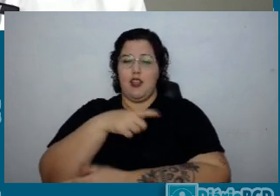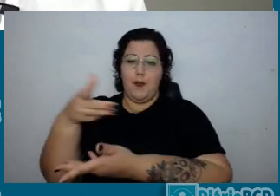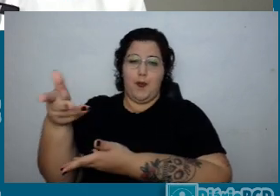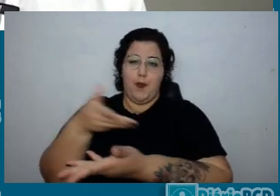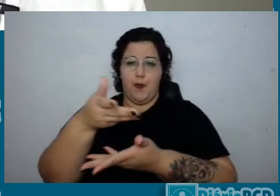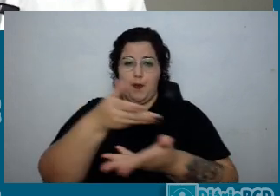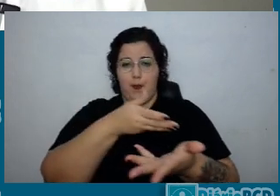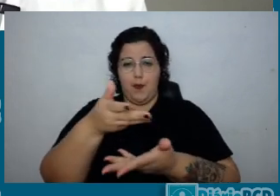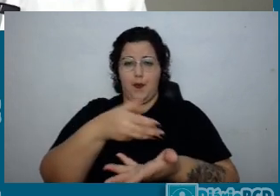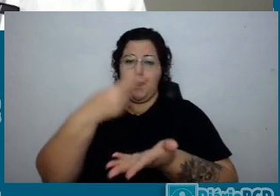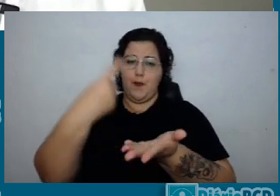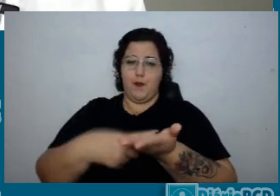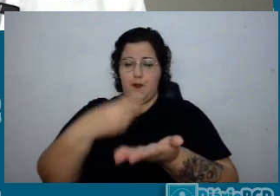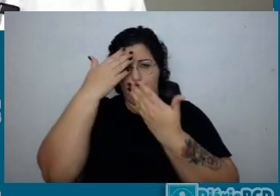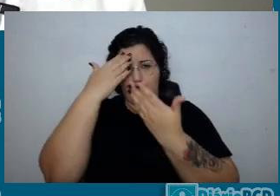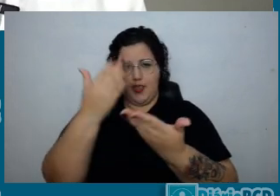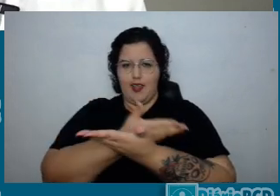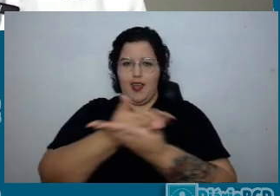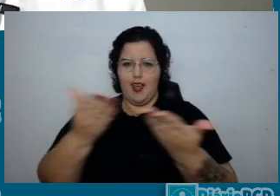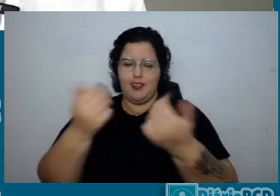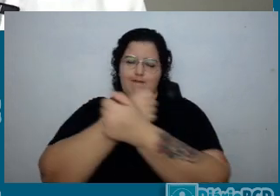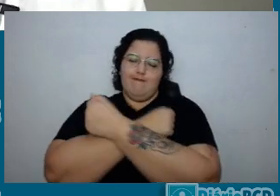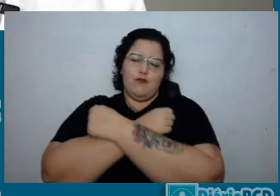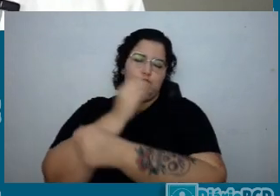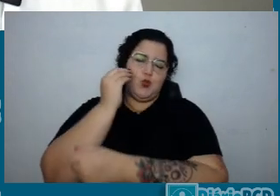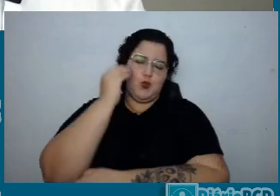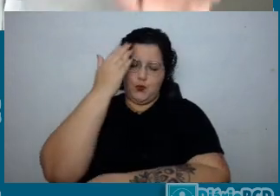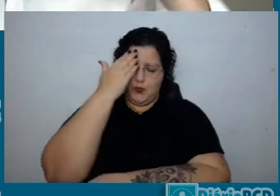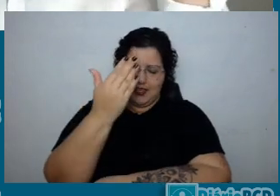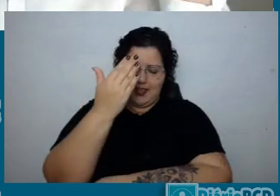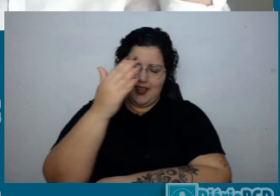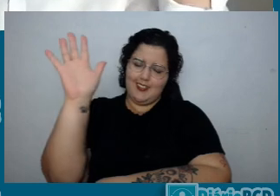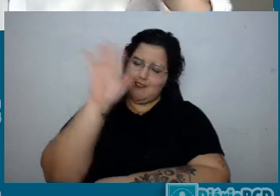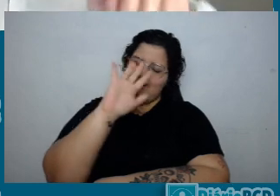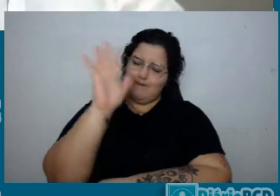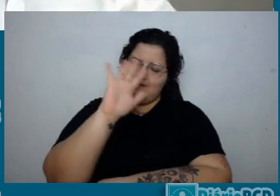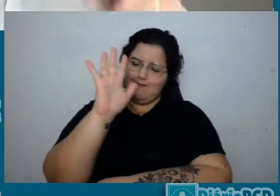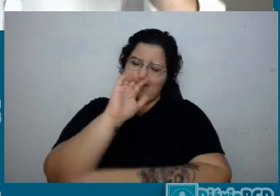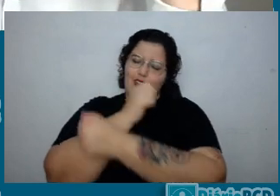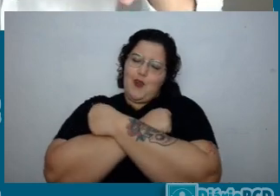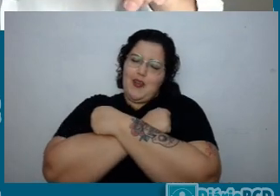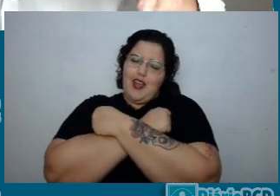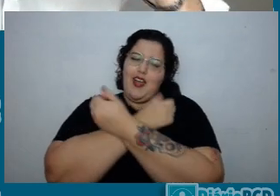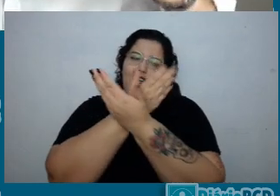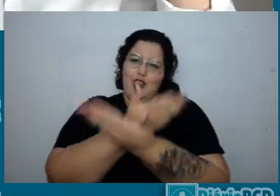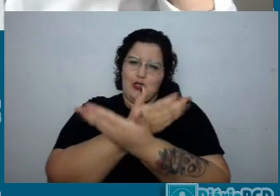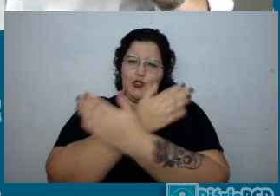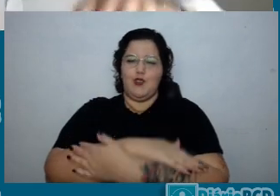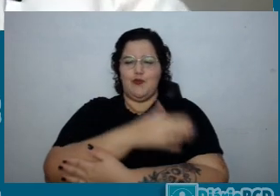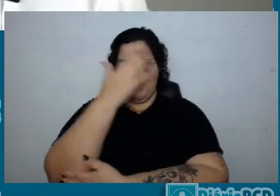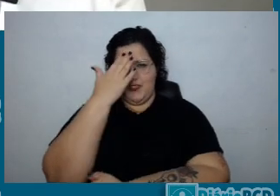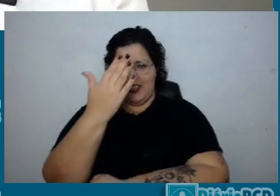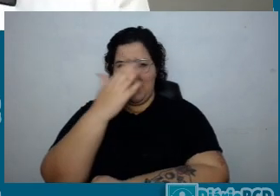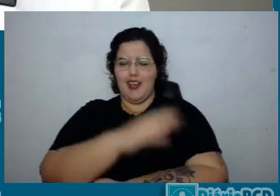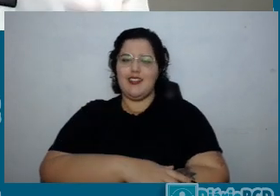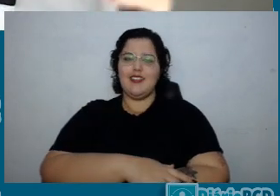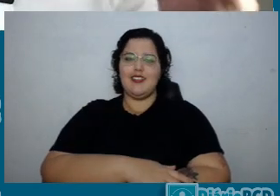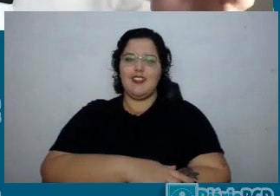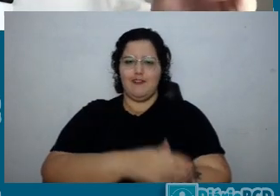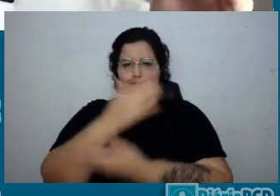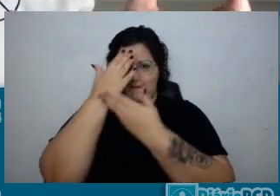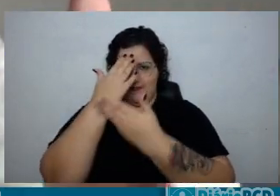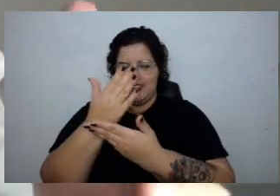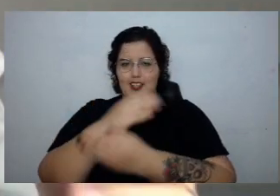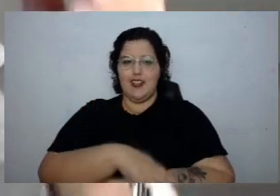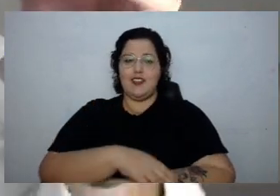canal direto e conte sempre com a gente, tá? Muito obrigada. Legal. Tchau, obrigado, secretário. Um abraço para toda a sua equipe. Obrigado. Muito Pessoal, obrigada.